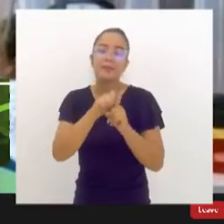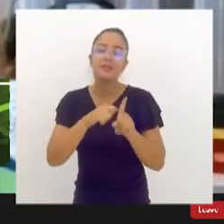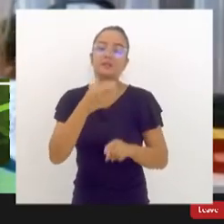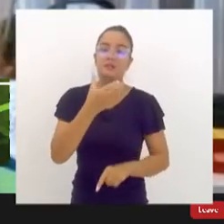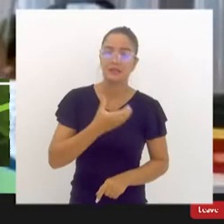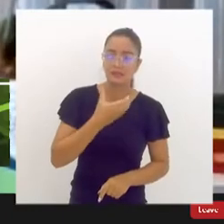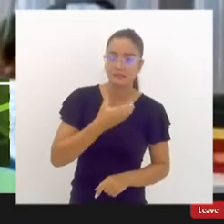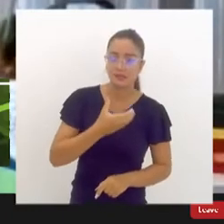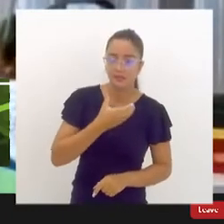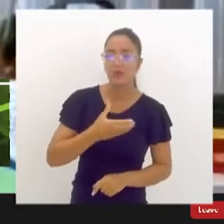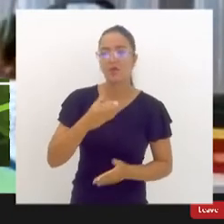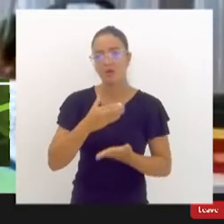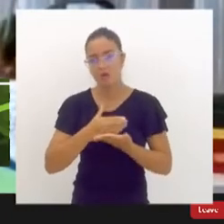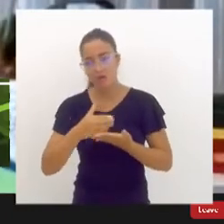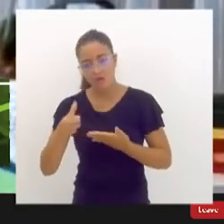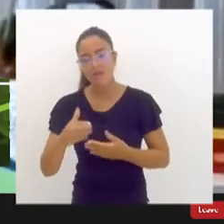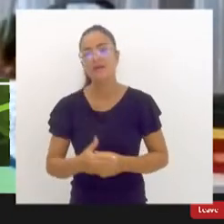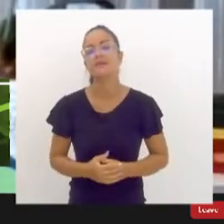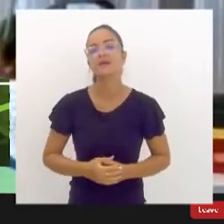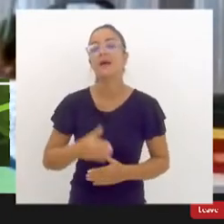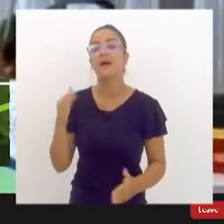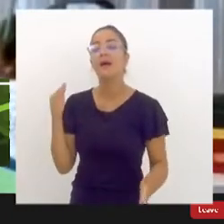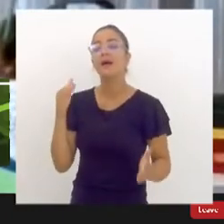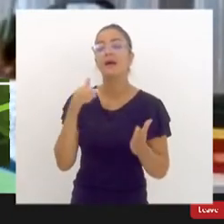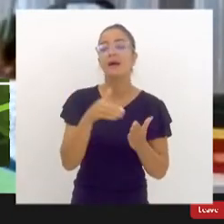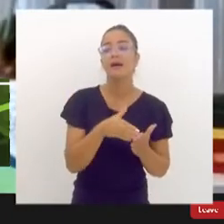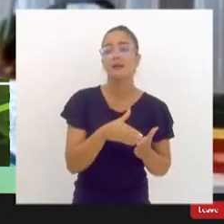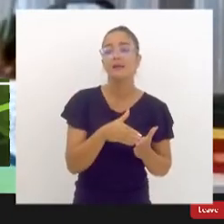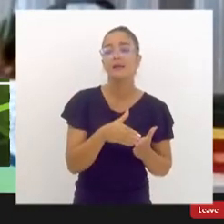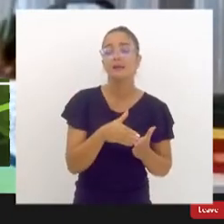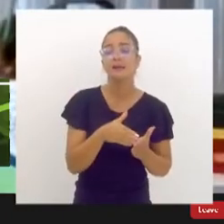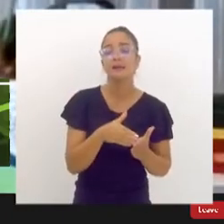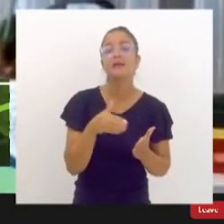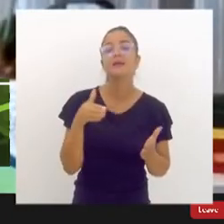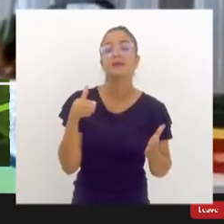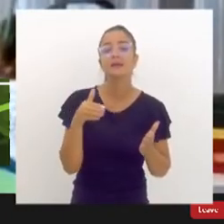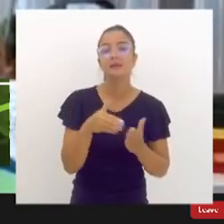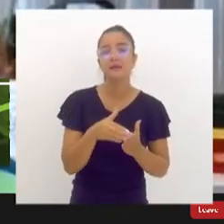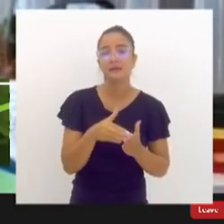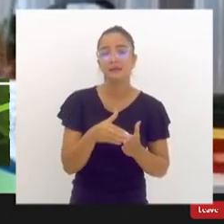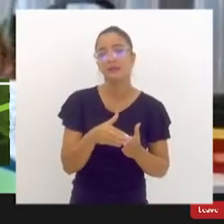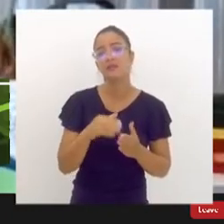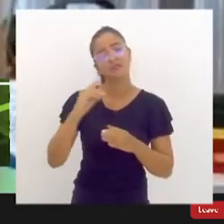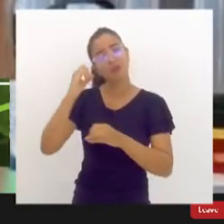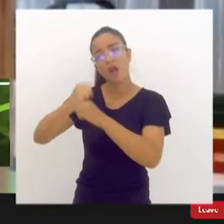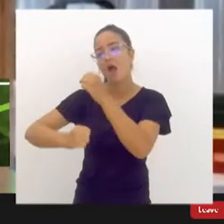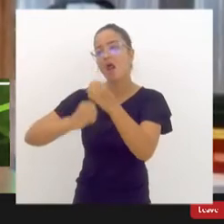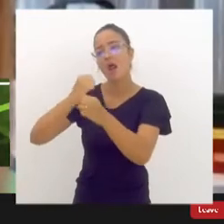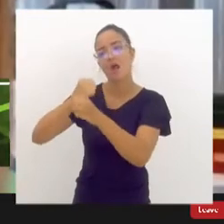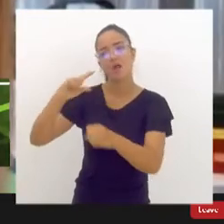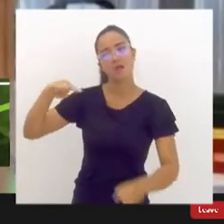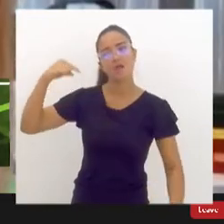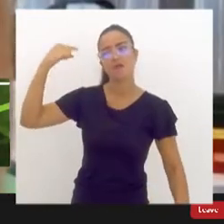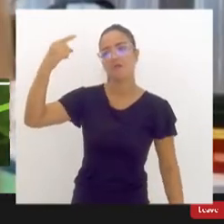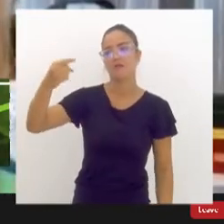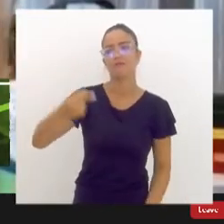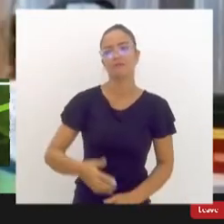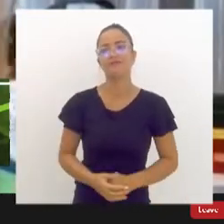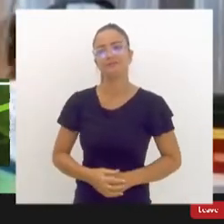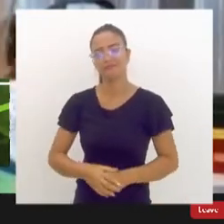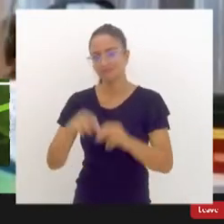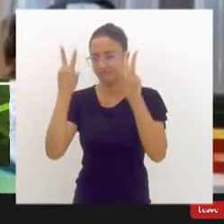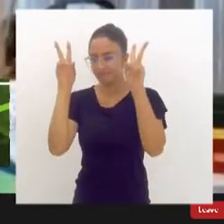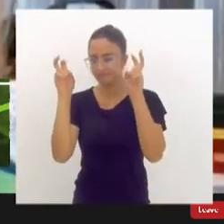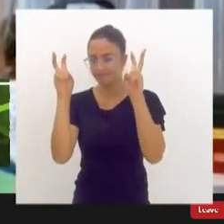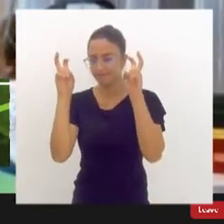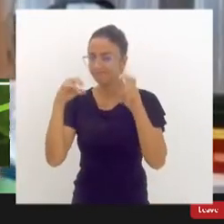vai se estender ao longo do próximo ano, um tema, sem dúvida